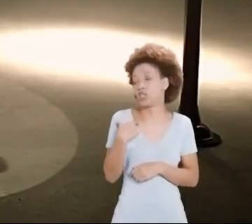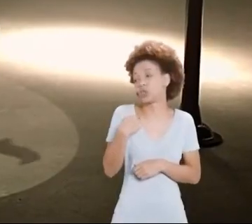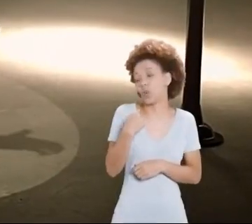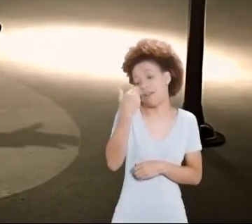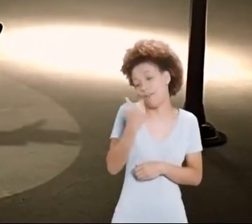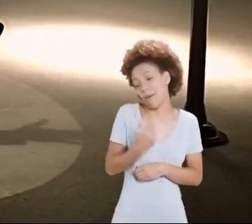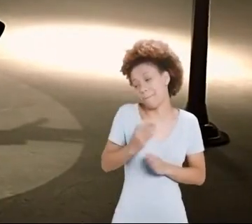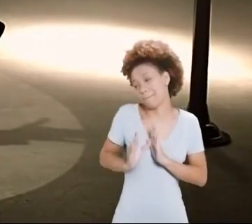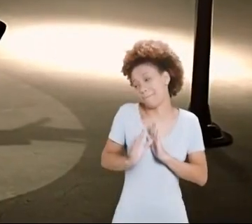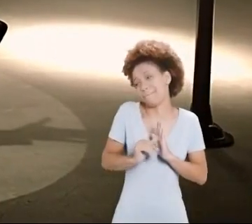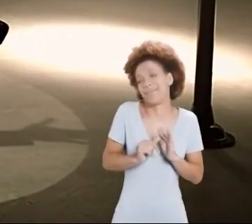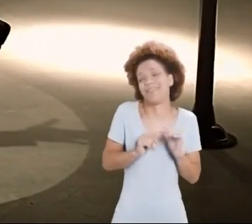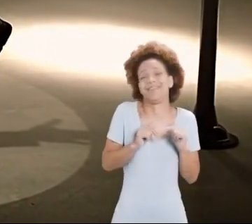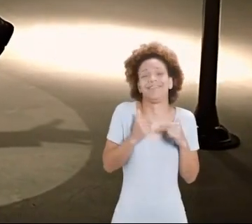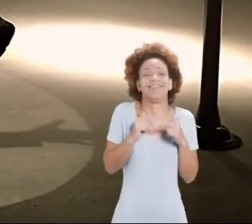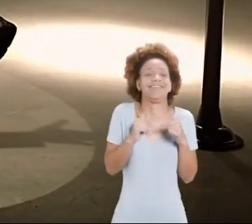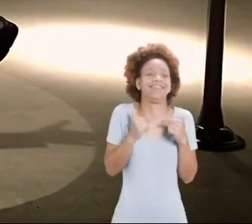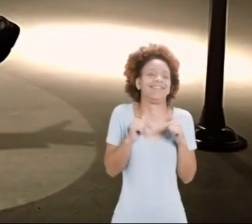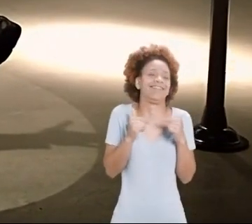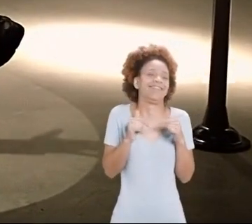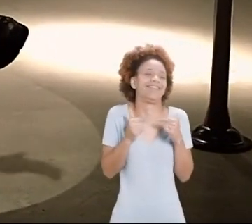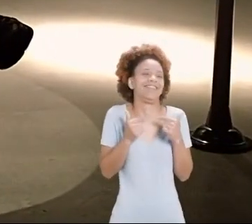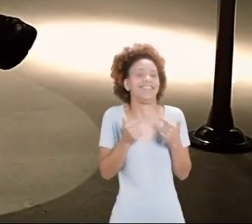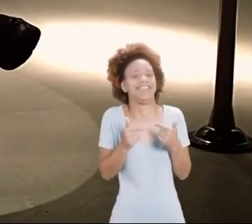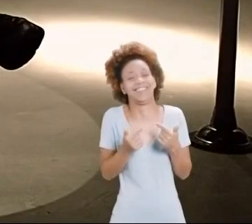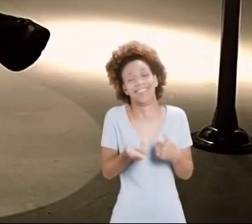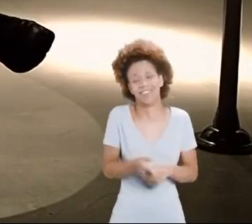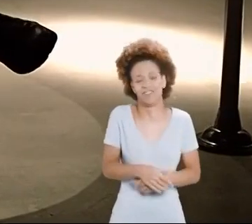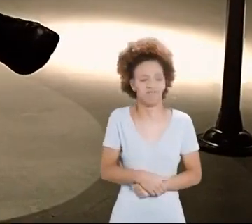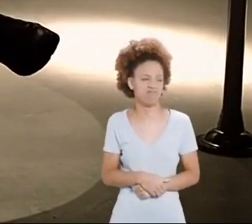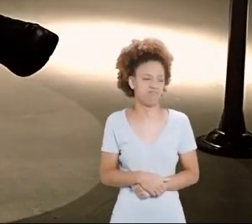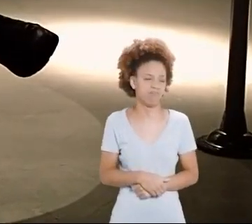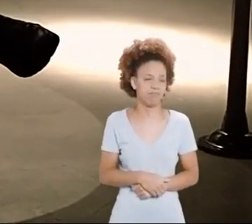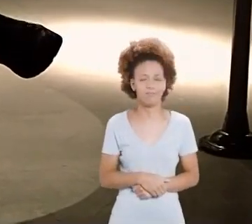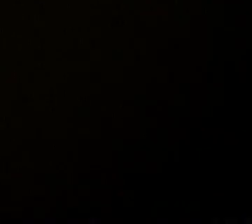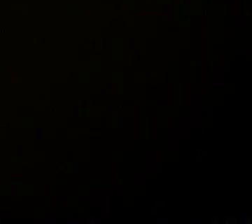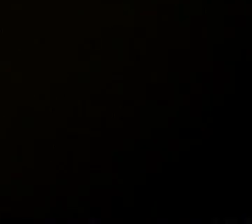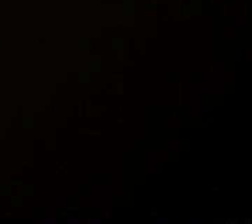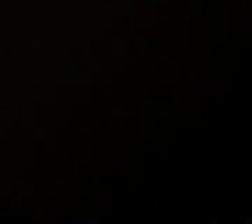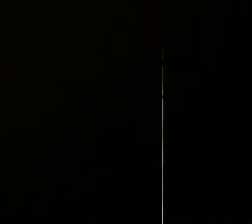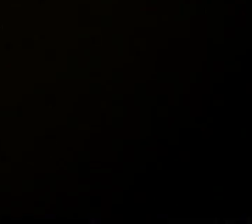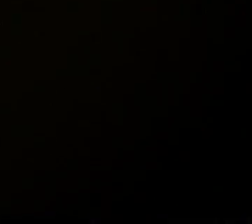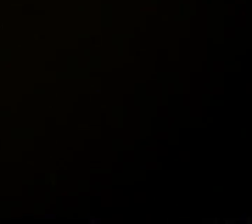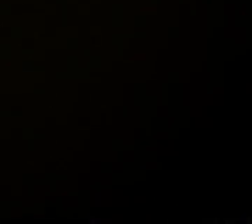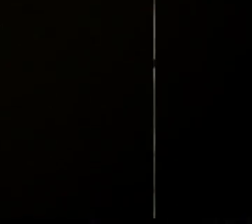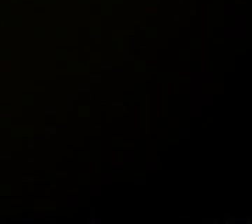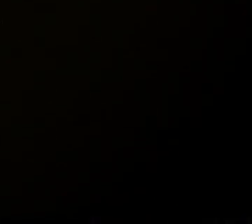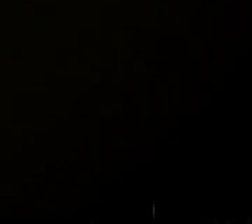elas preferiram ser roubadas por mim.